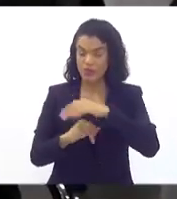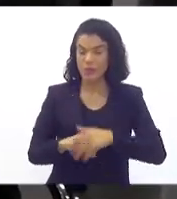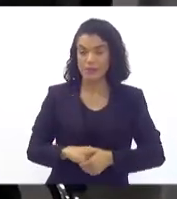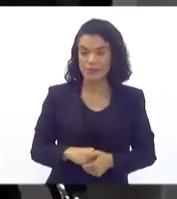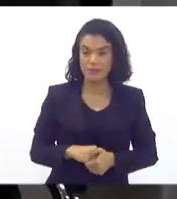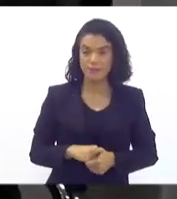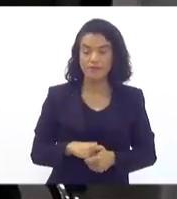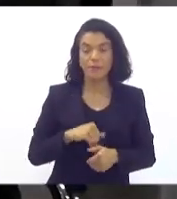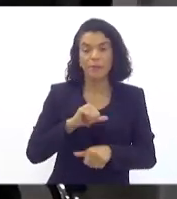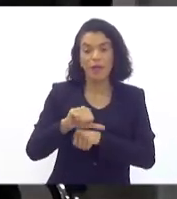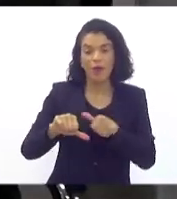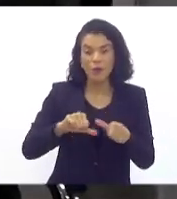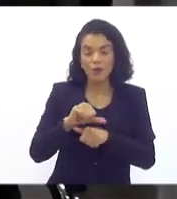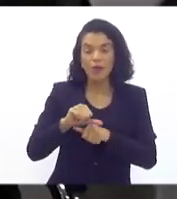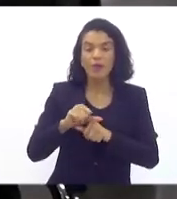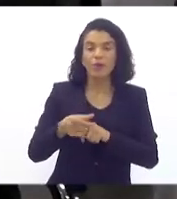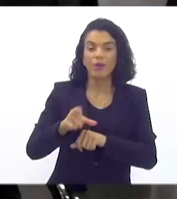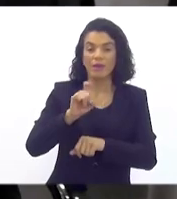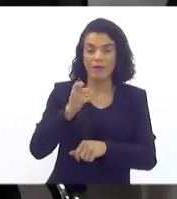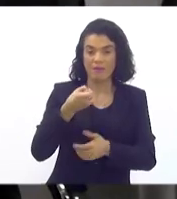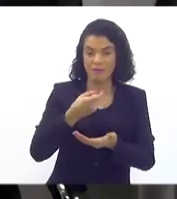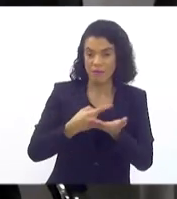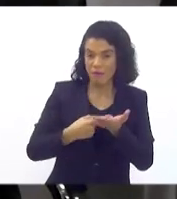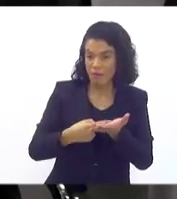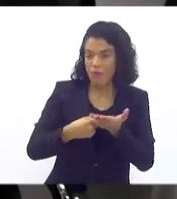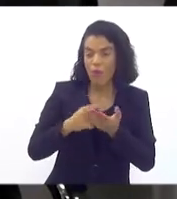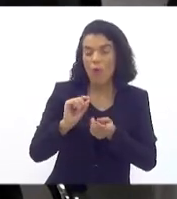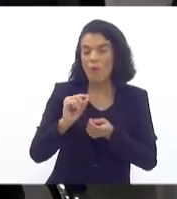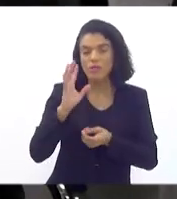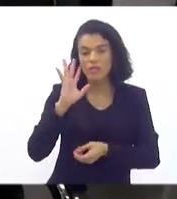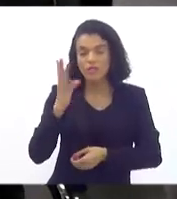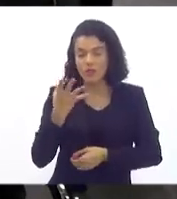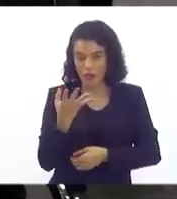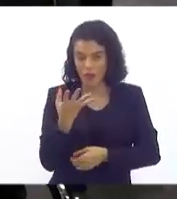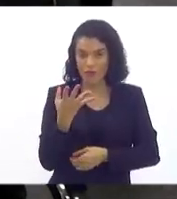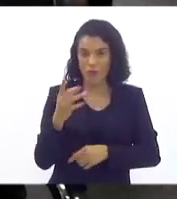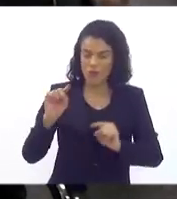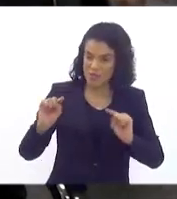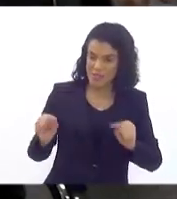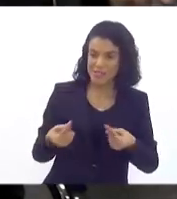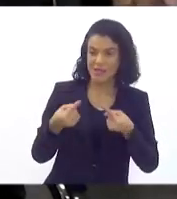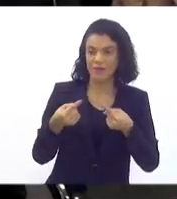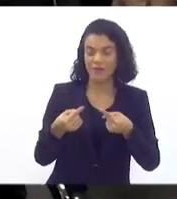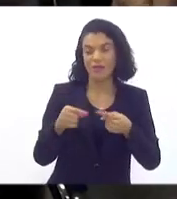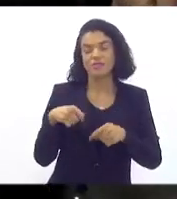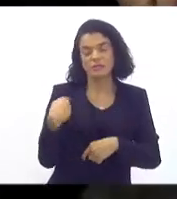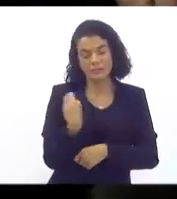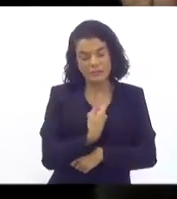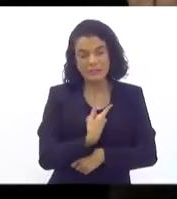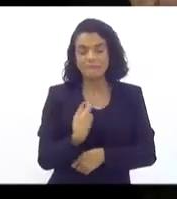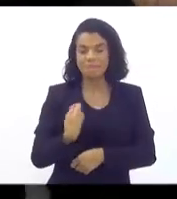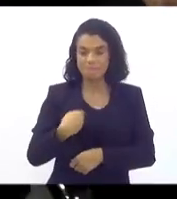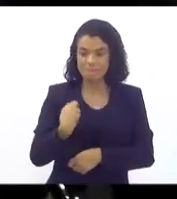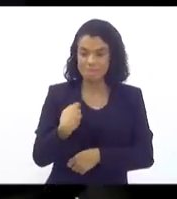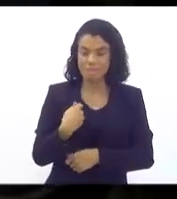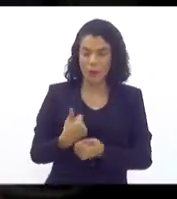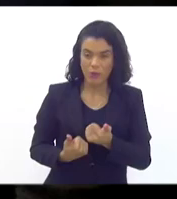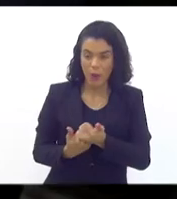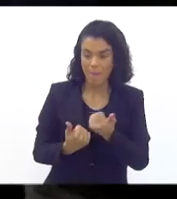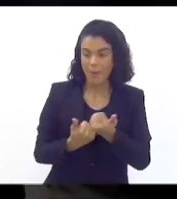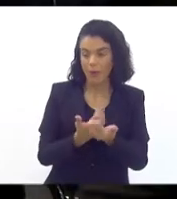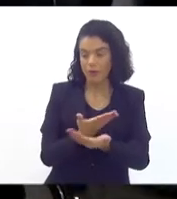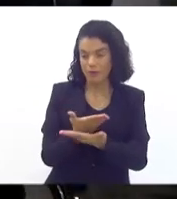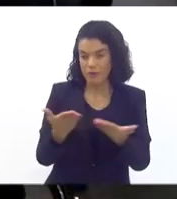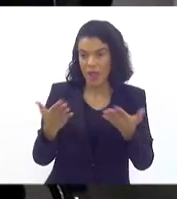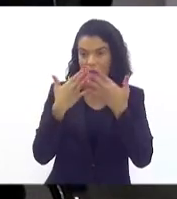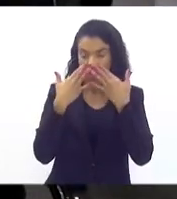alteram aquilo combinado e como é que a gente ajusta isso é um grande desafio e a gente precisa muito do apoio de vocês